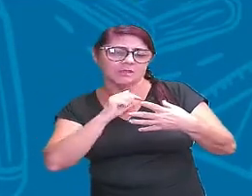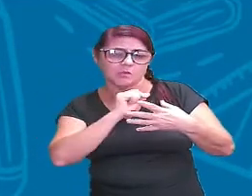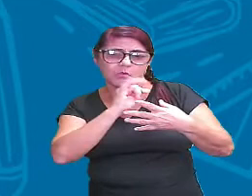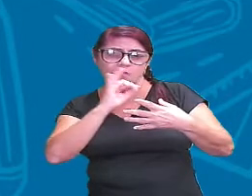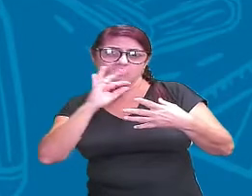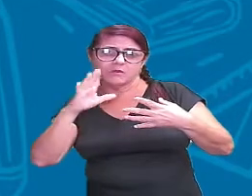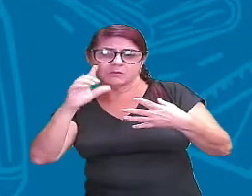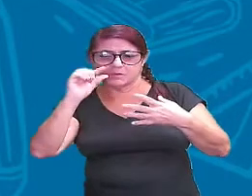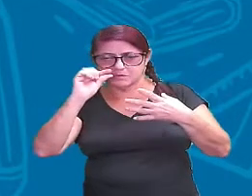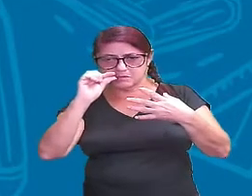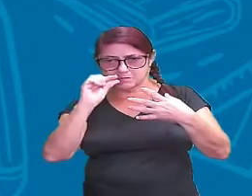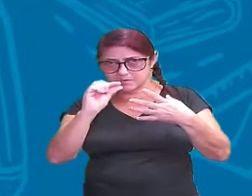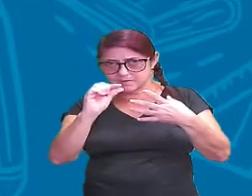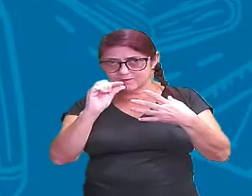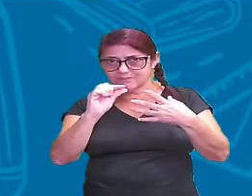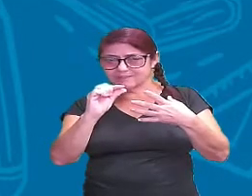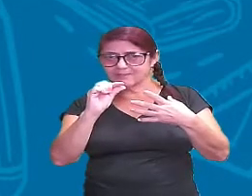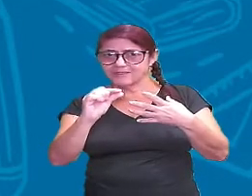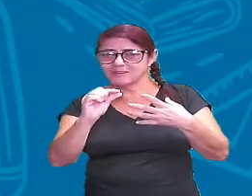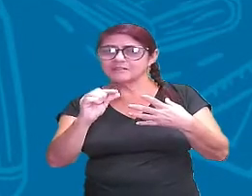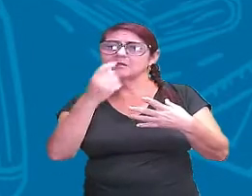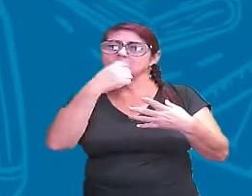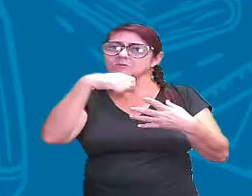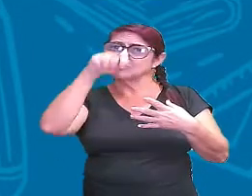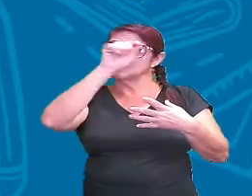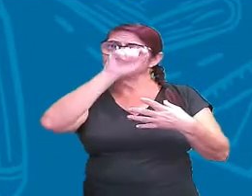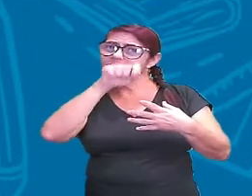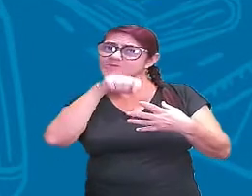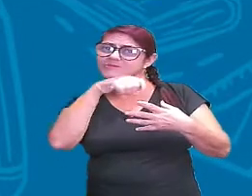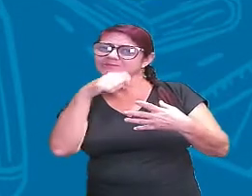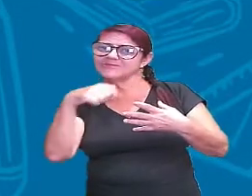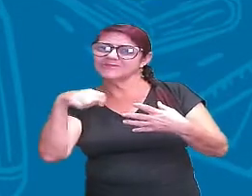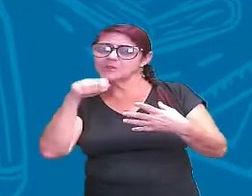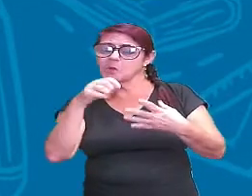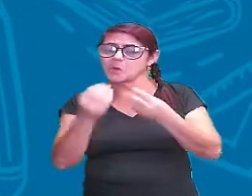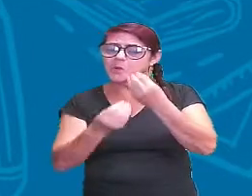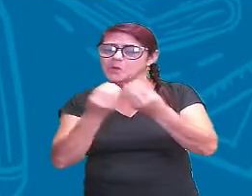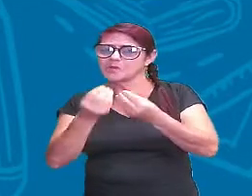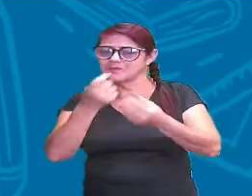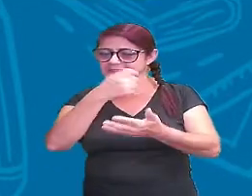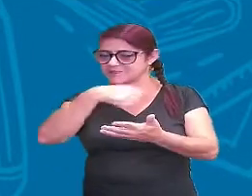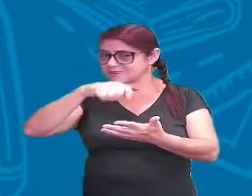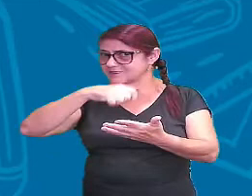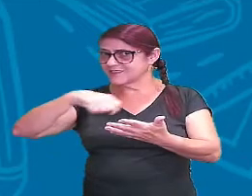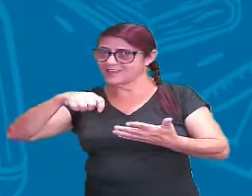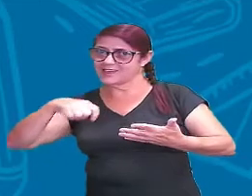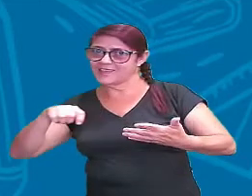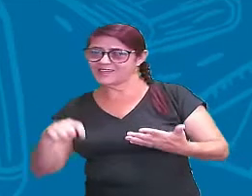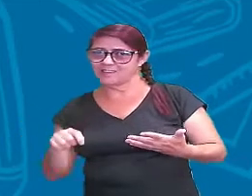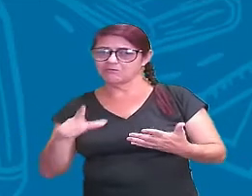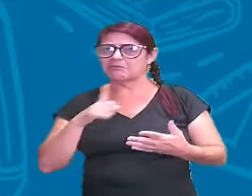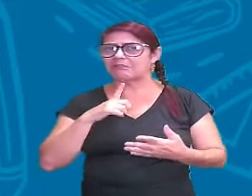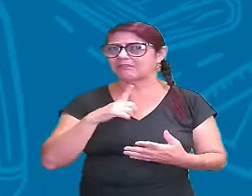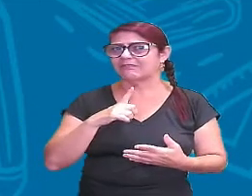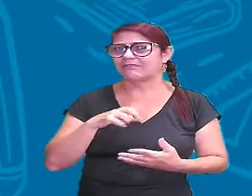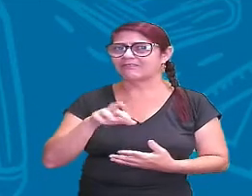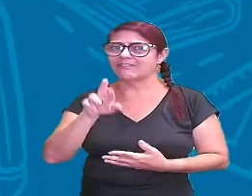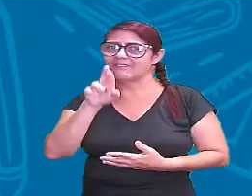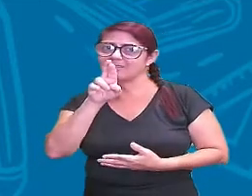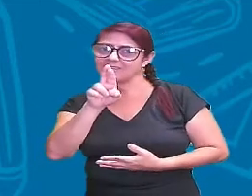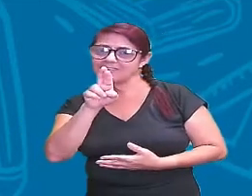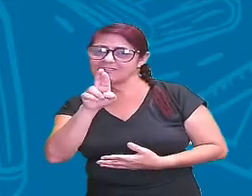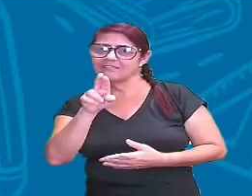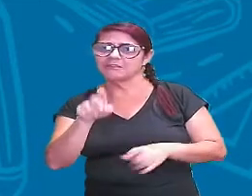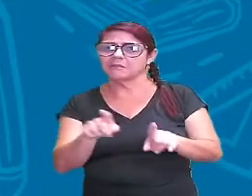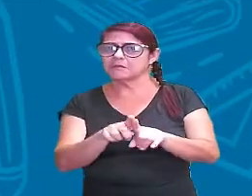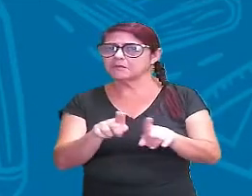letra minúscula, bastão e cursiva, né? Temos aí a letra R, como vocês estão vendo na